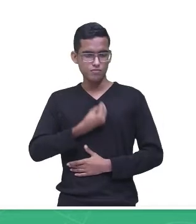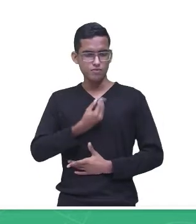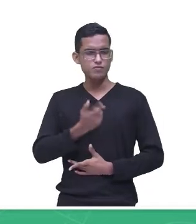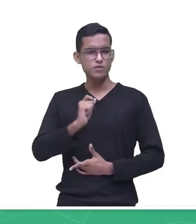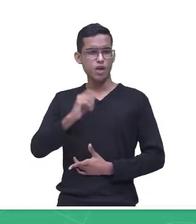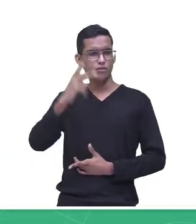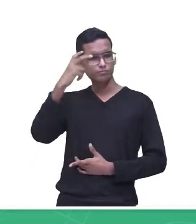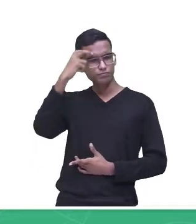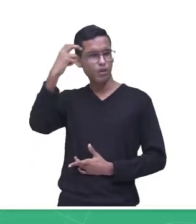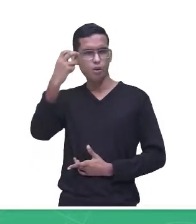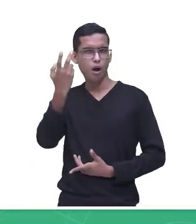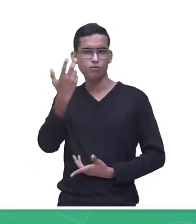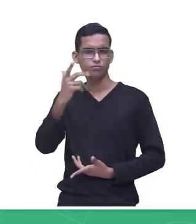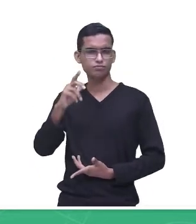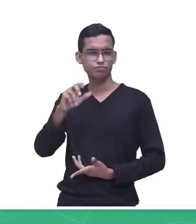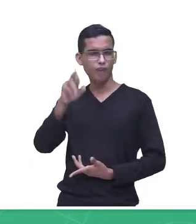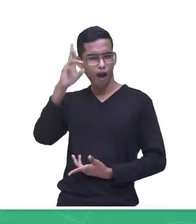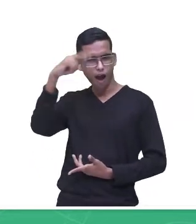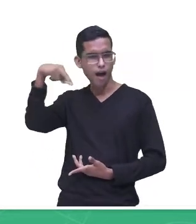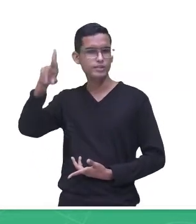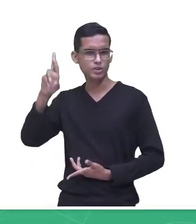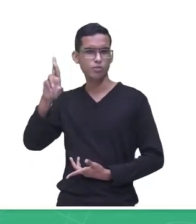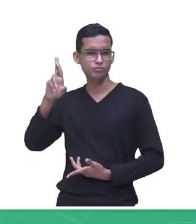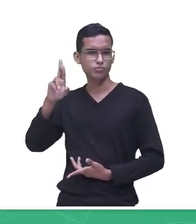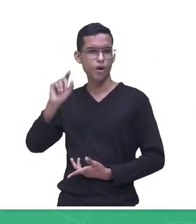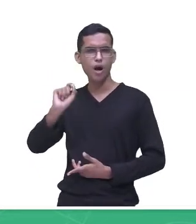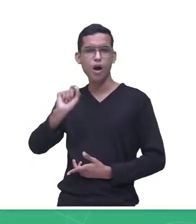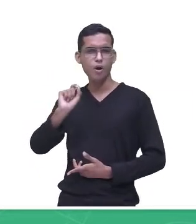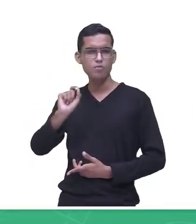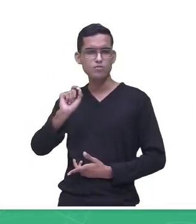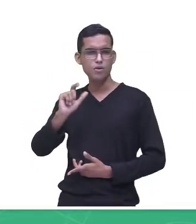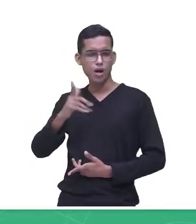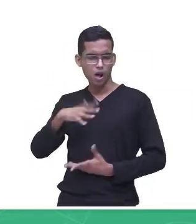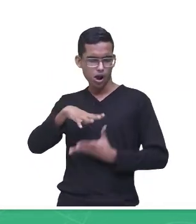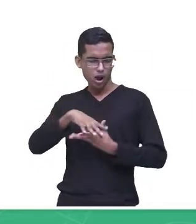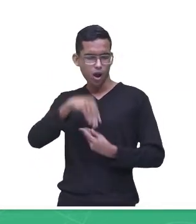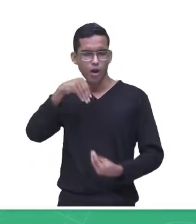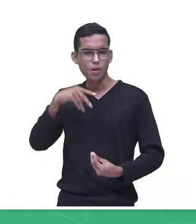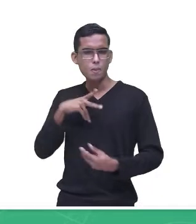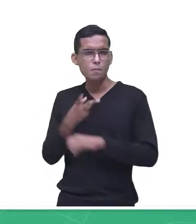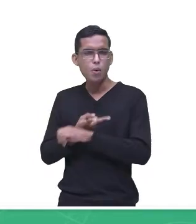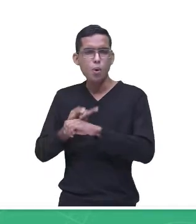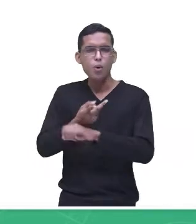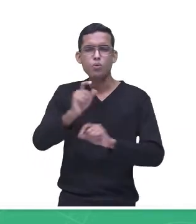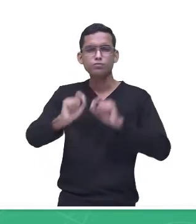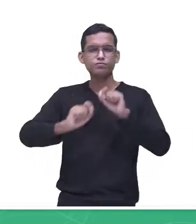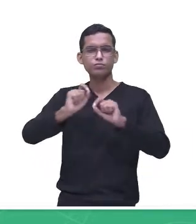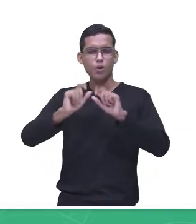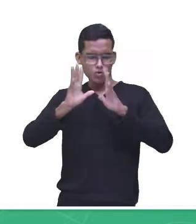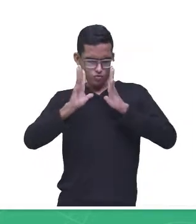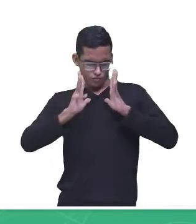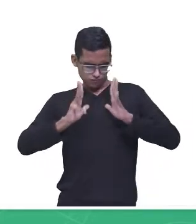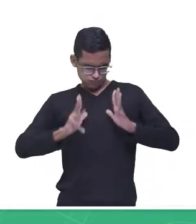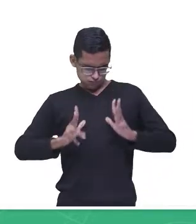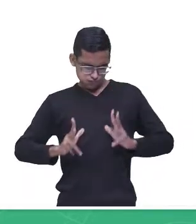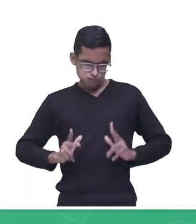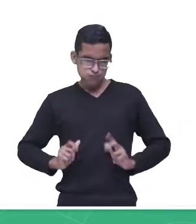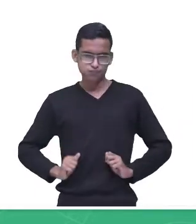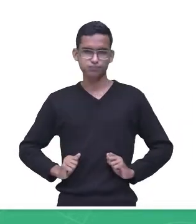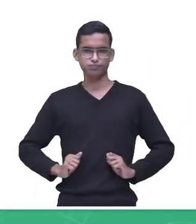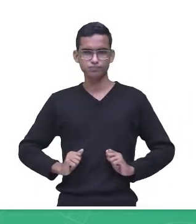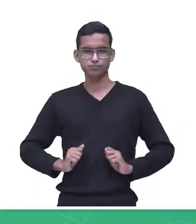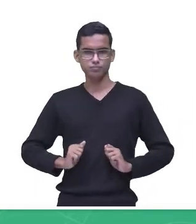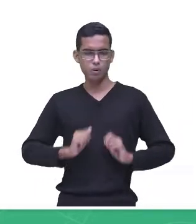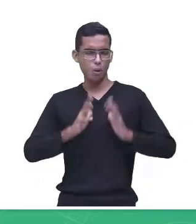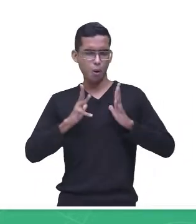alma. O que a vida intelectual busca, essa alma, a ideia dela? Purificar-se. Como